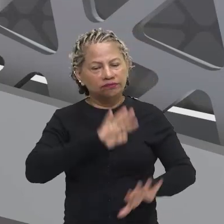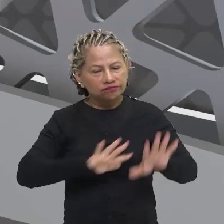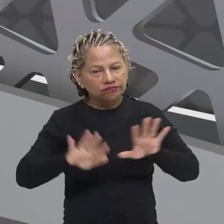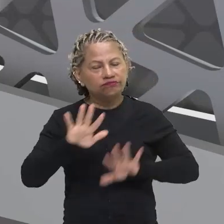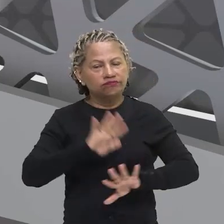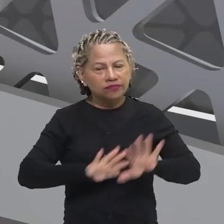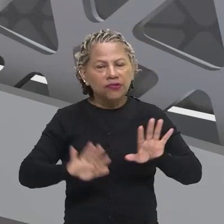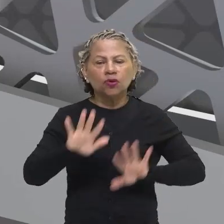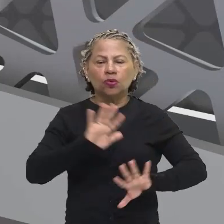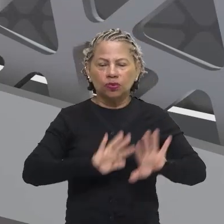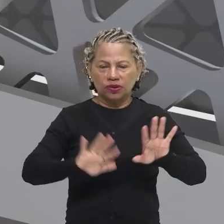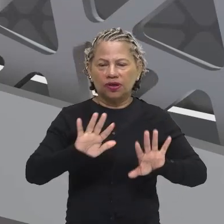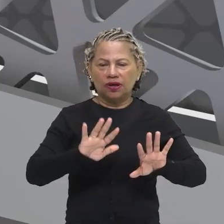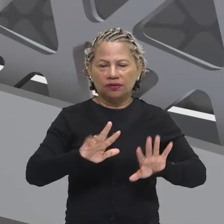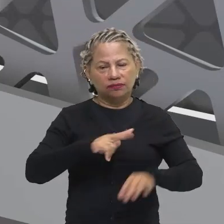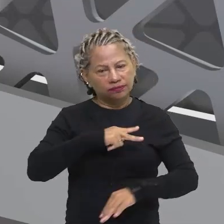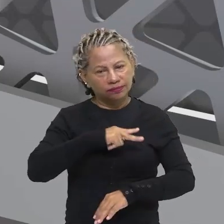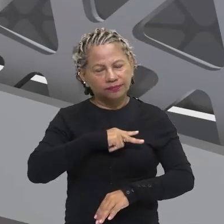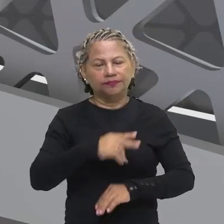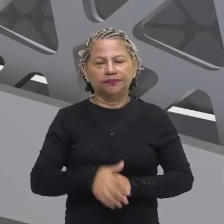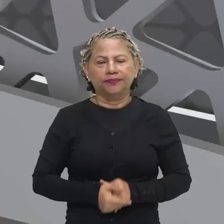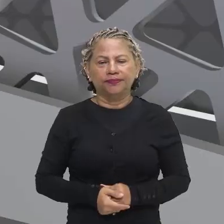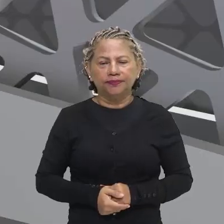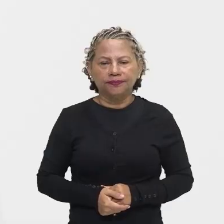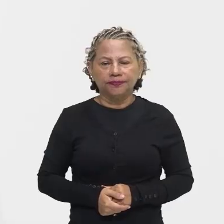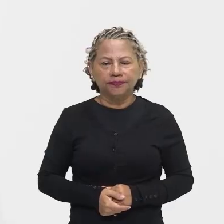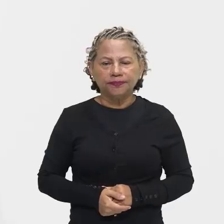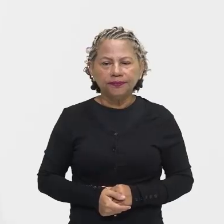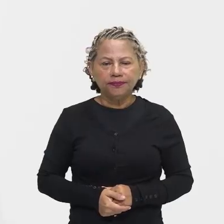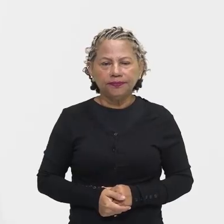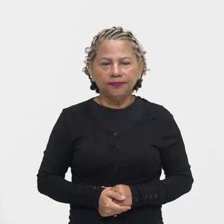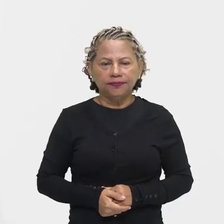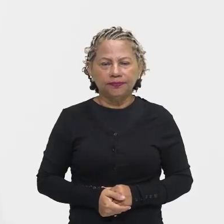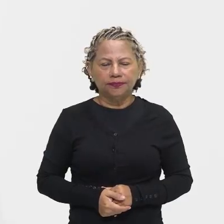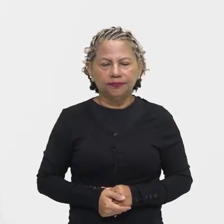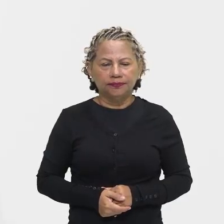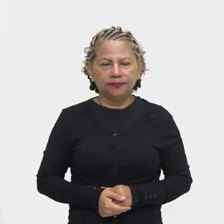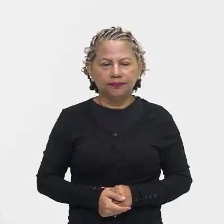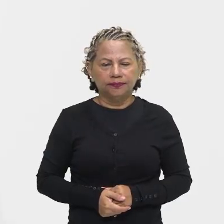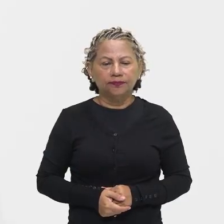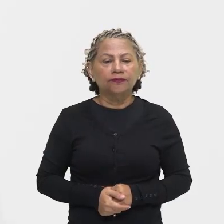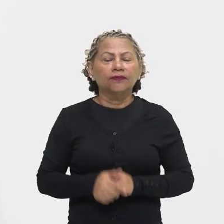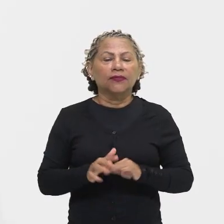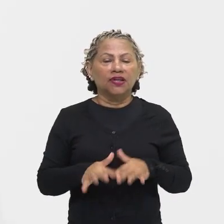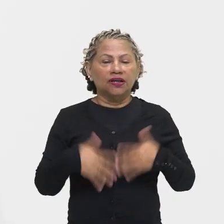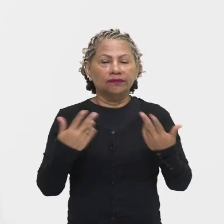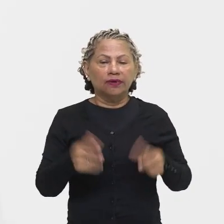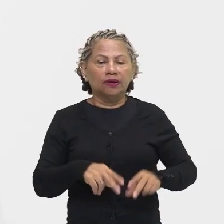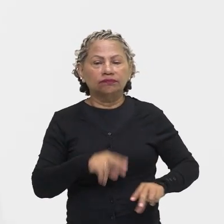de cuidado sobre isso, tá? Então, vamos lá. A hashtag é simbolizada